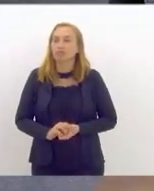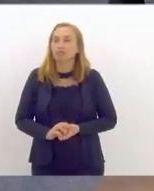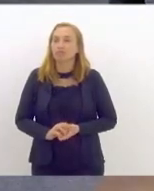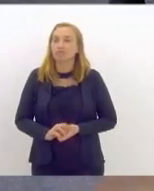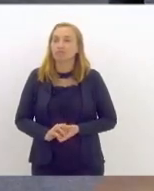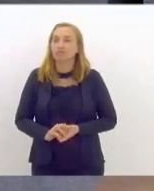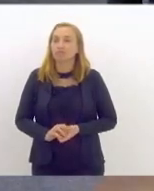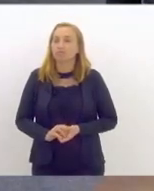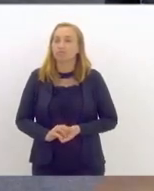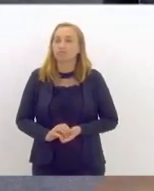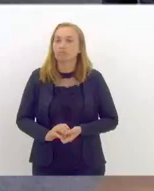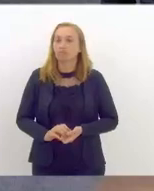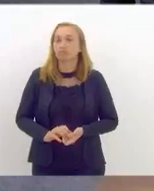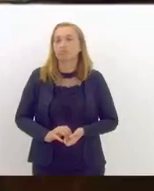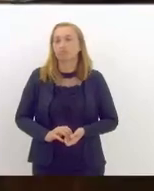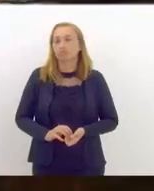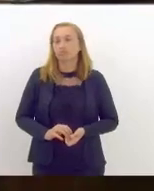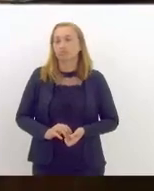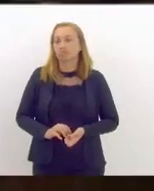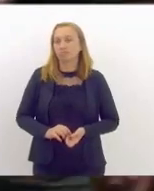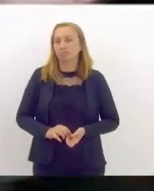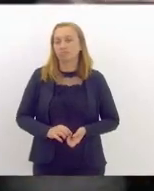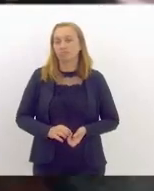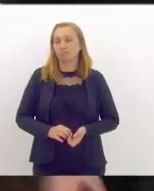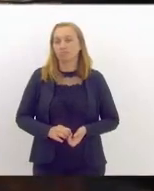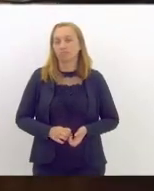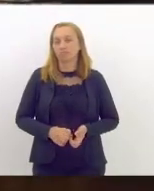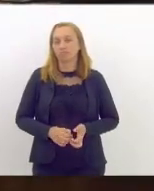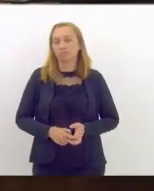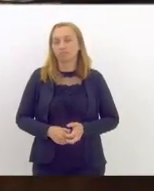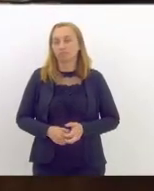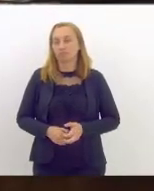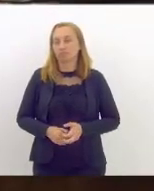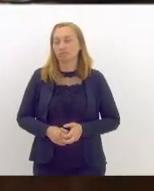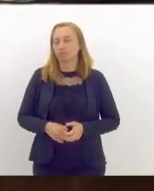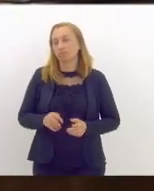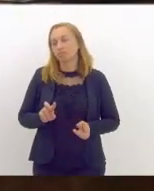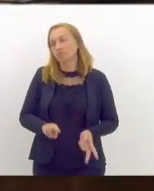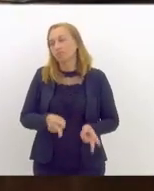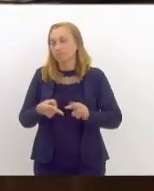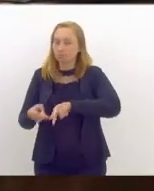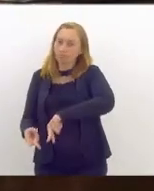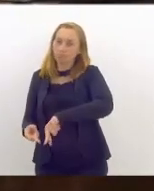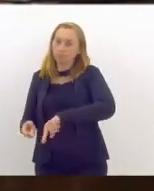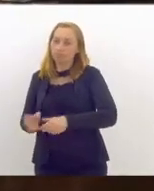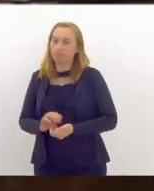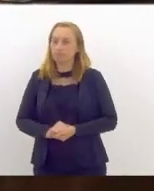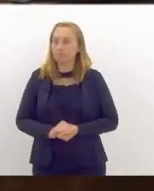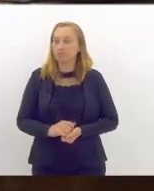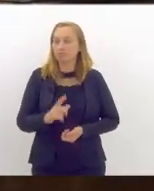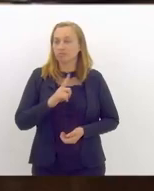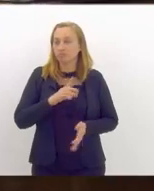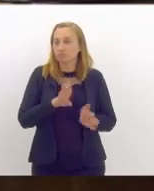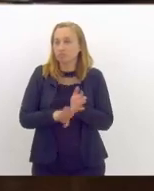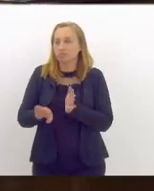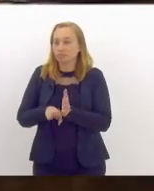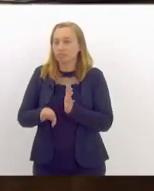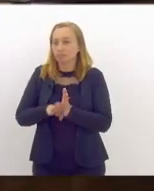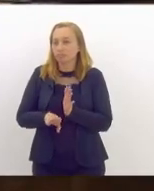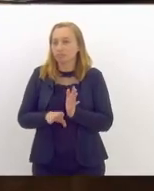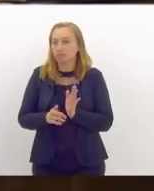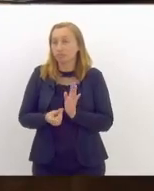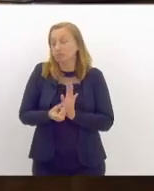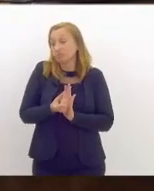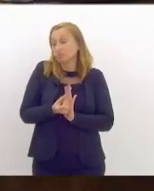e relatório Assembleia Legislativa ele encaminha quando tiver gasto os recursos